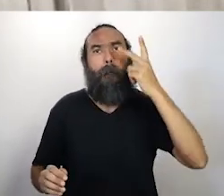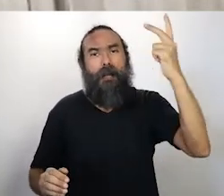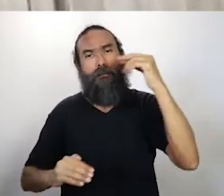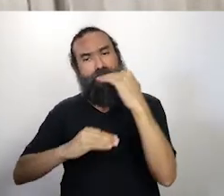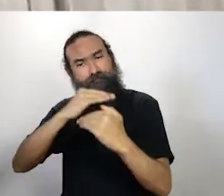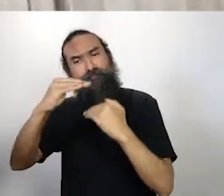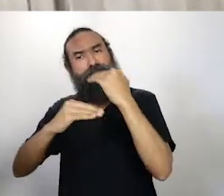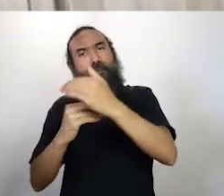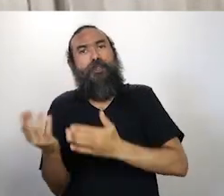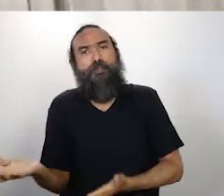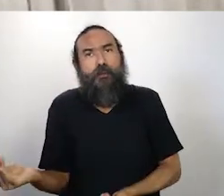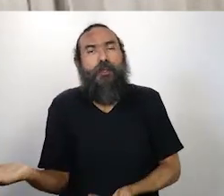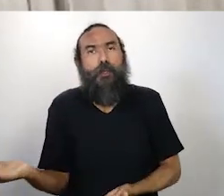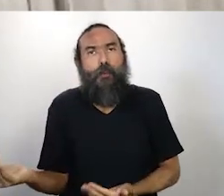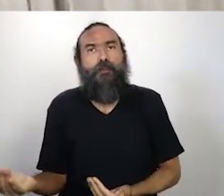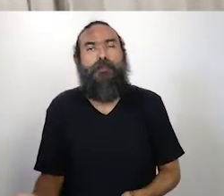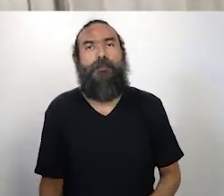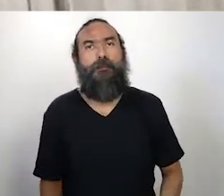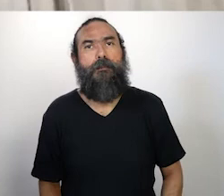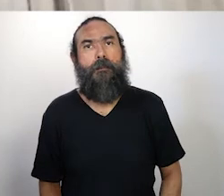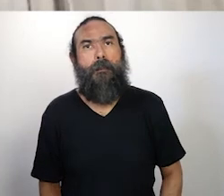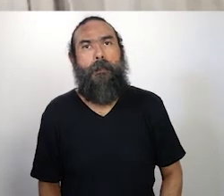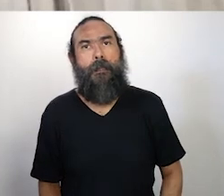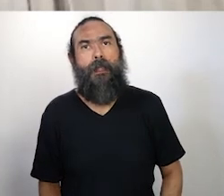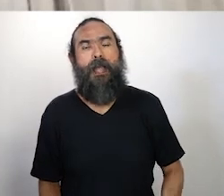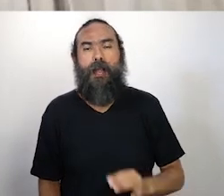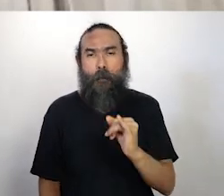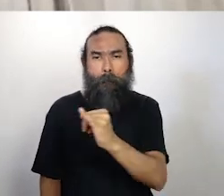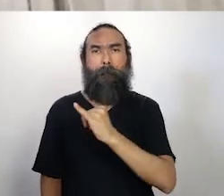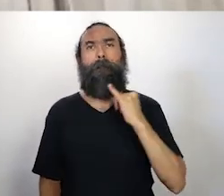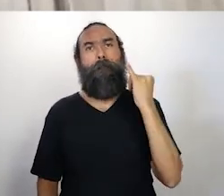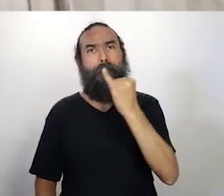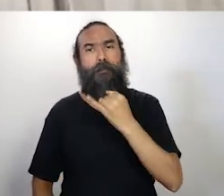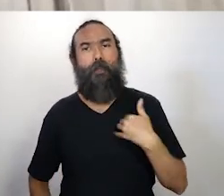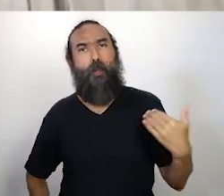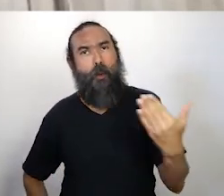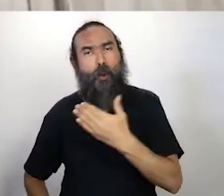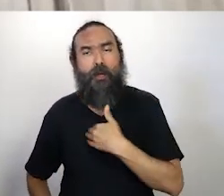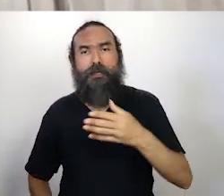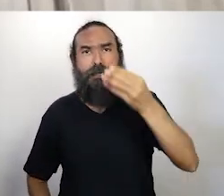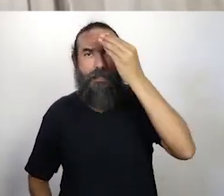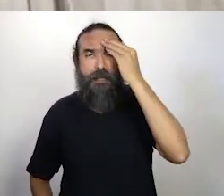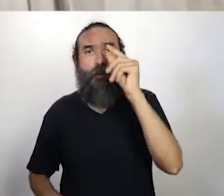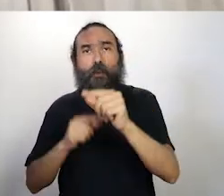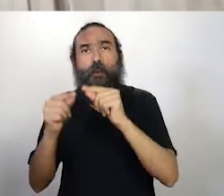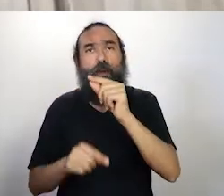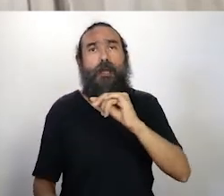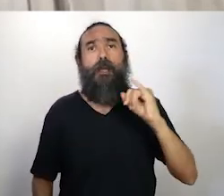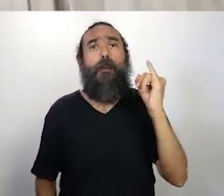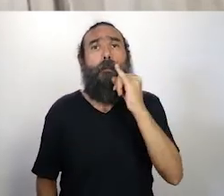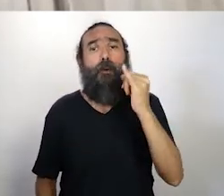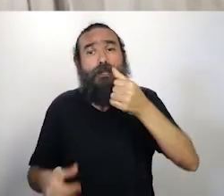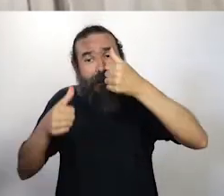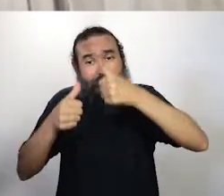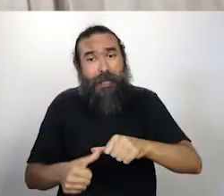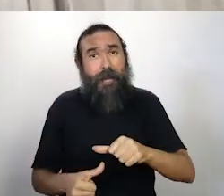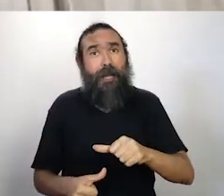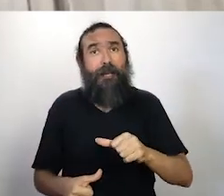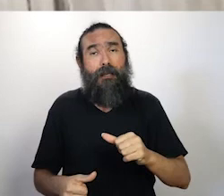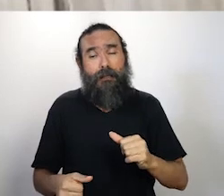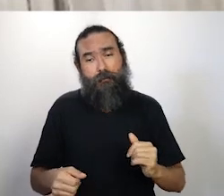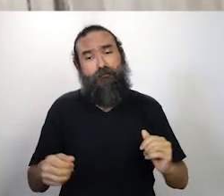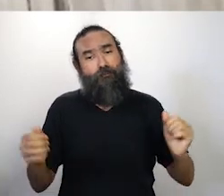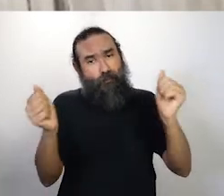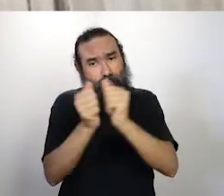perspectivas para a juventude, muitas também não efetivadas, tá? Mas é fundamental que a gente entenda sempre a importância